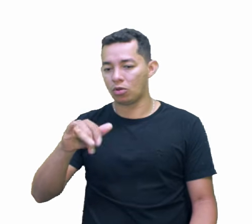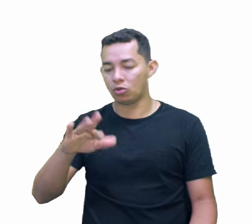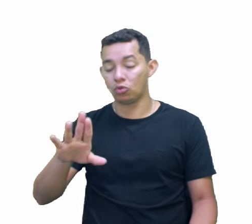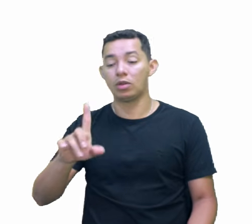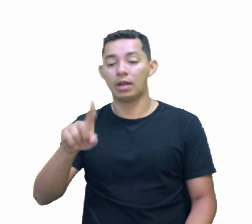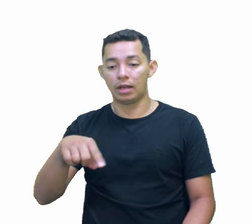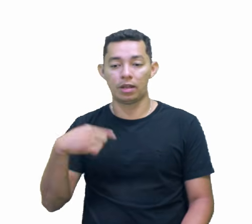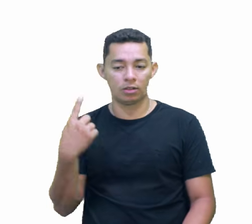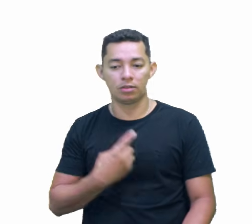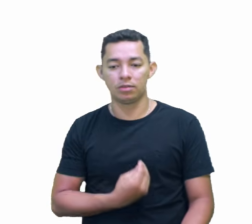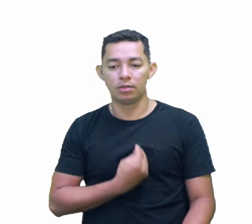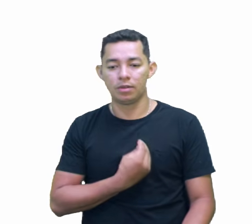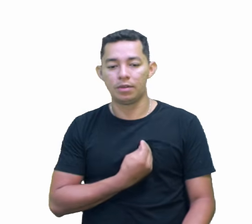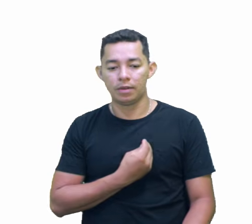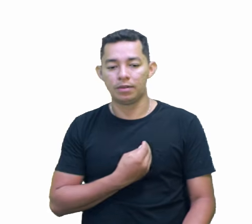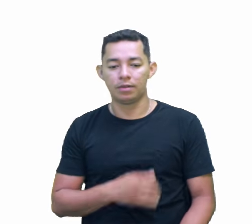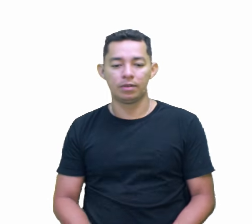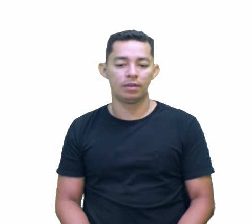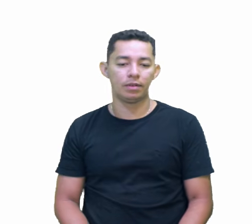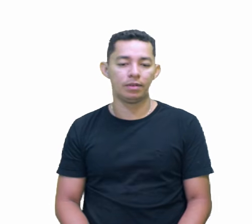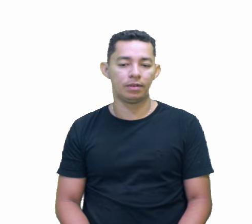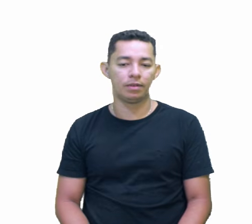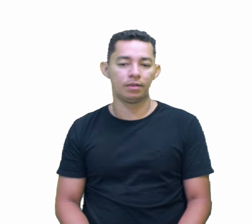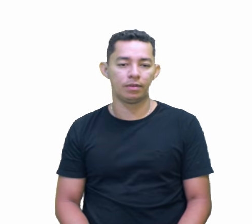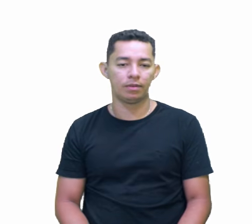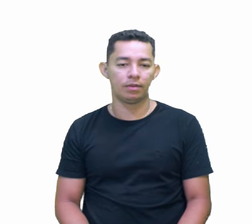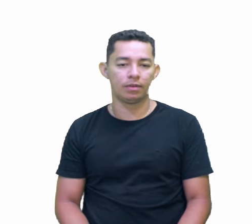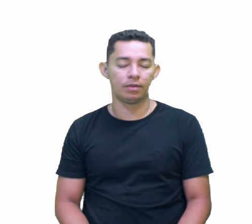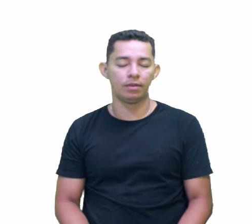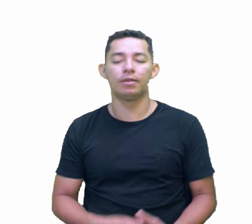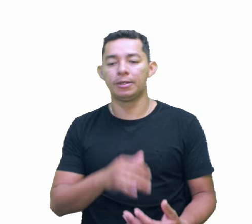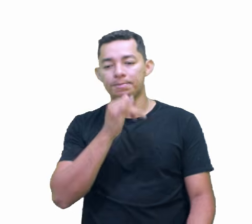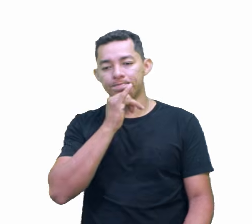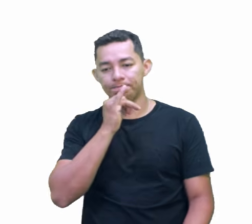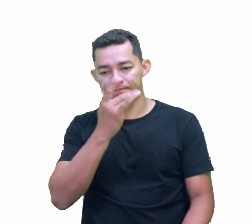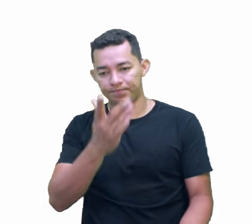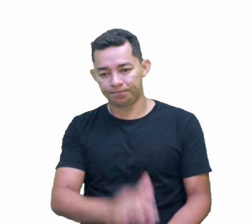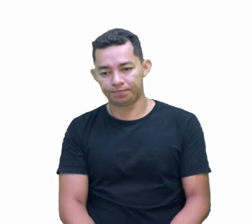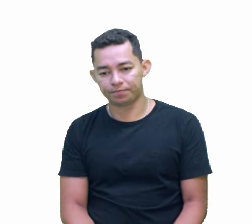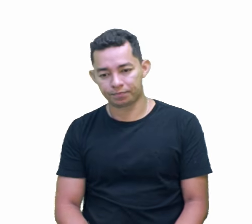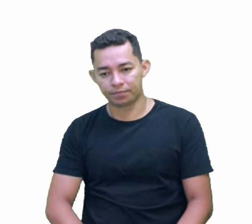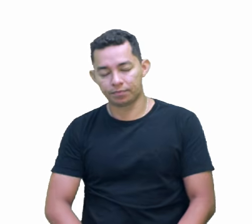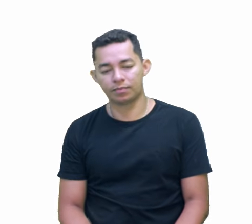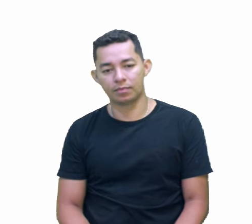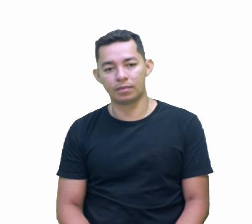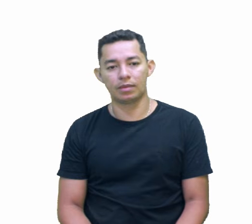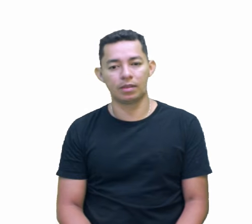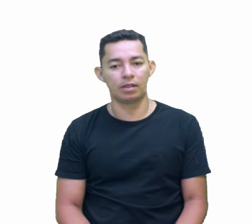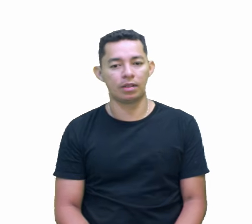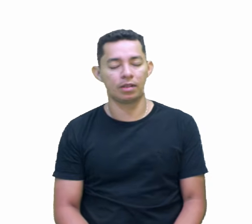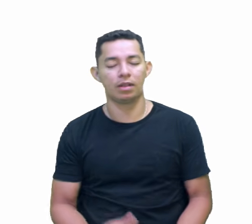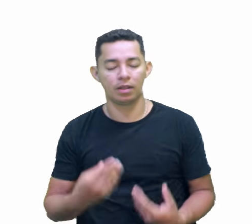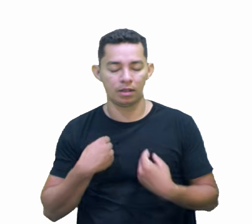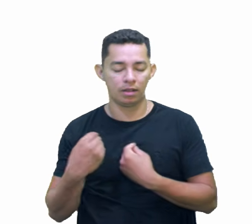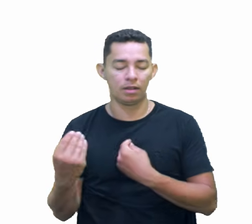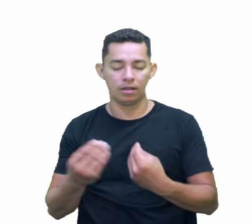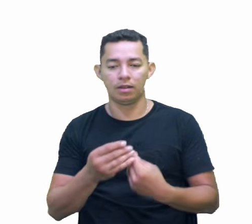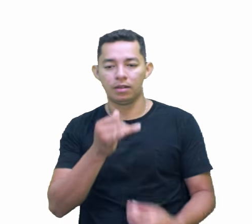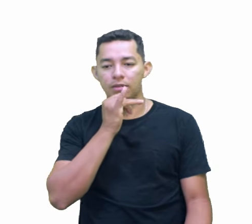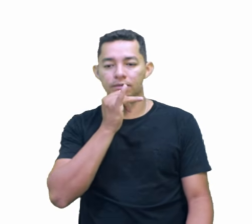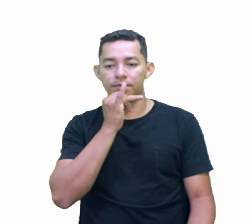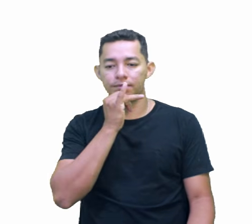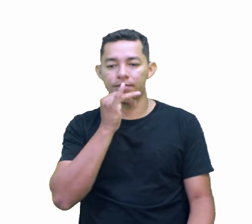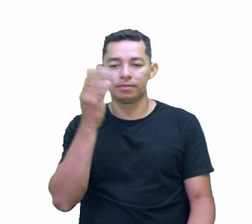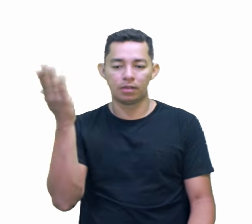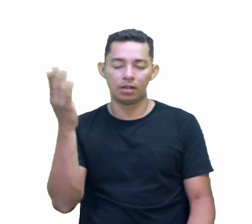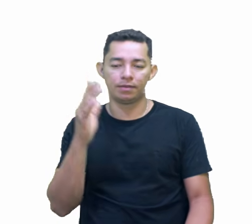vivos de um ambiente, né? Por exemplo, vamos lá. Eu vou te dar um exemplo, eu vou até aqui para a tela, eu vou